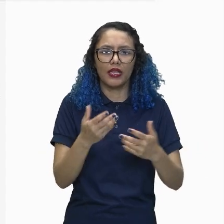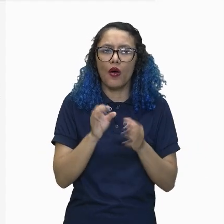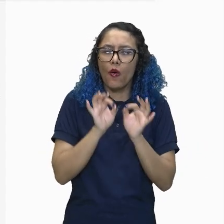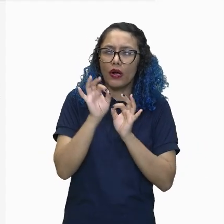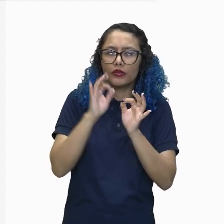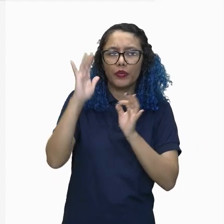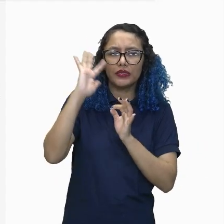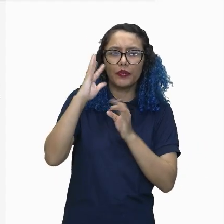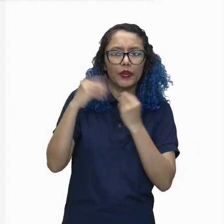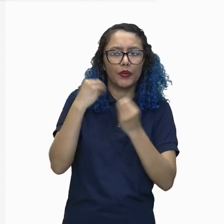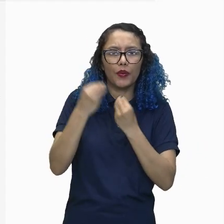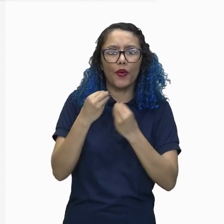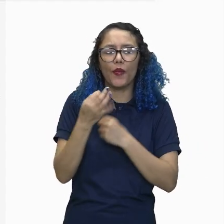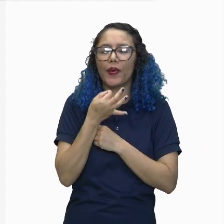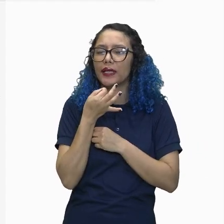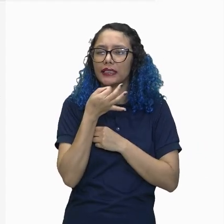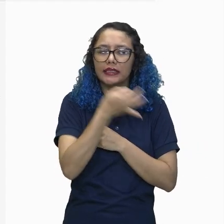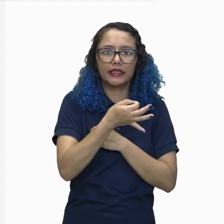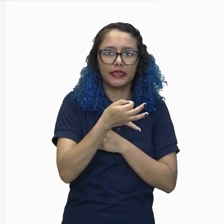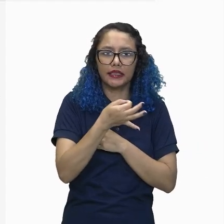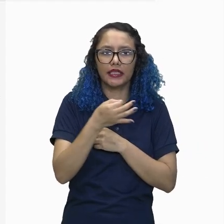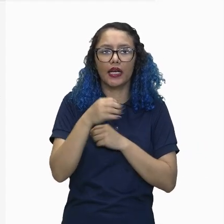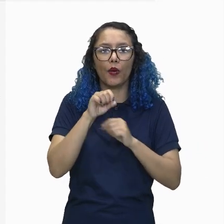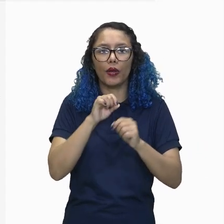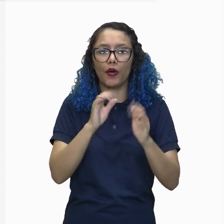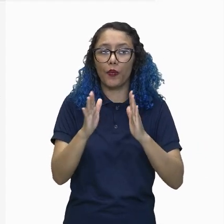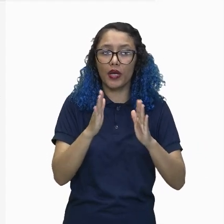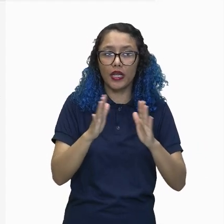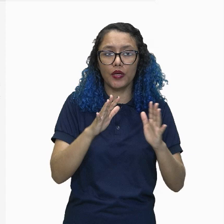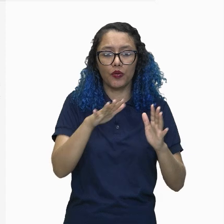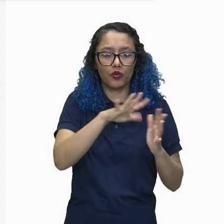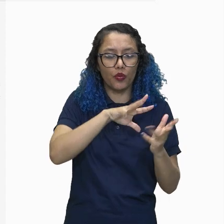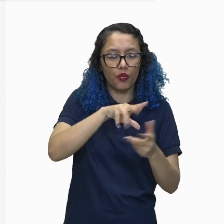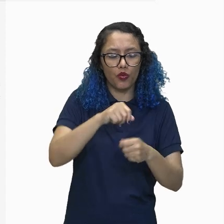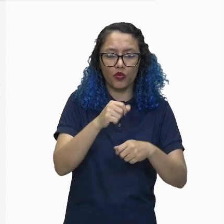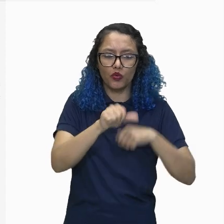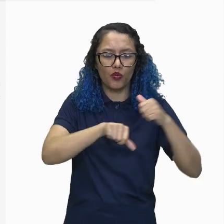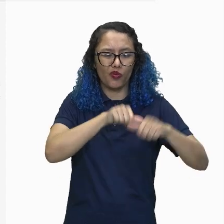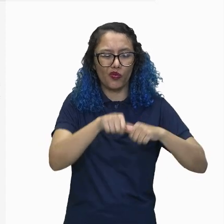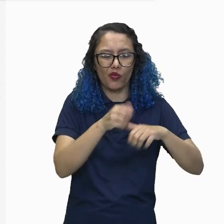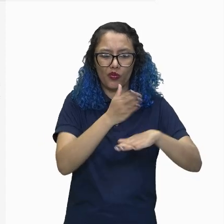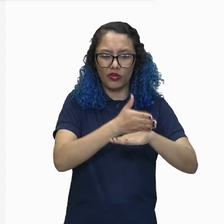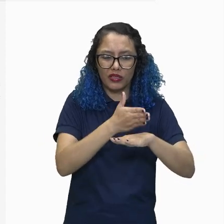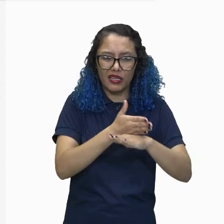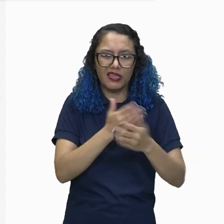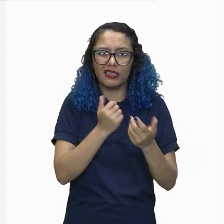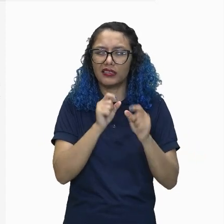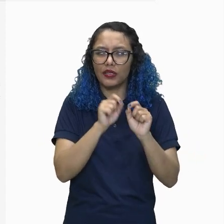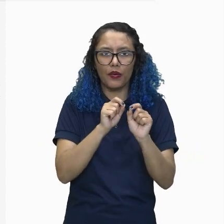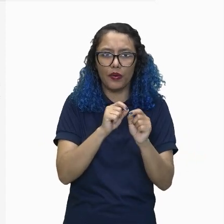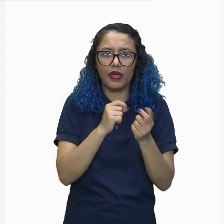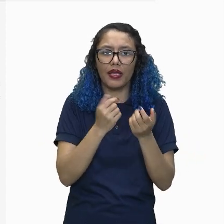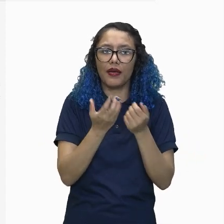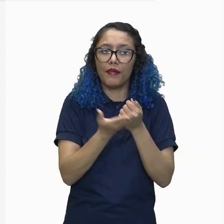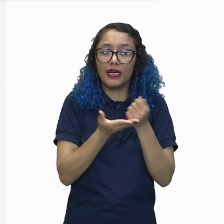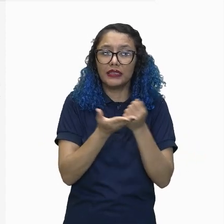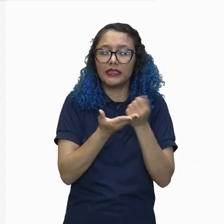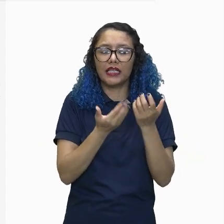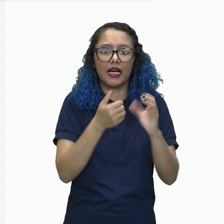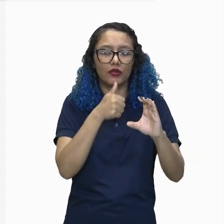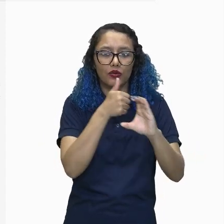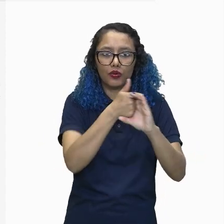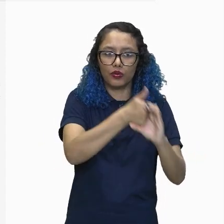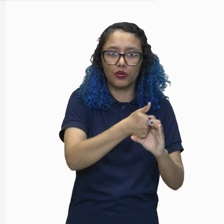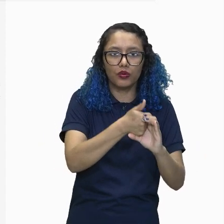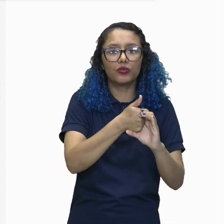Ele critica, então, o mundo moderno, o mundo cristão, que tem como base as filosofias